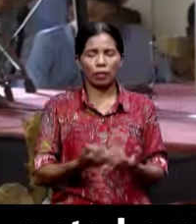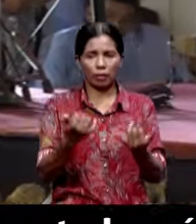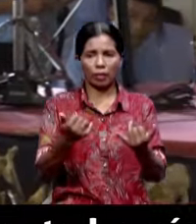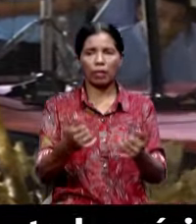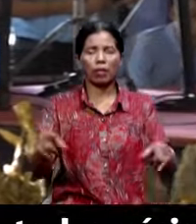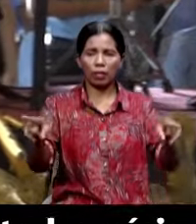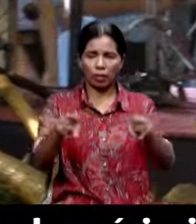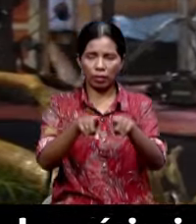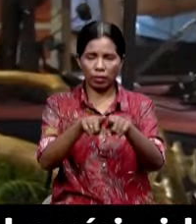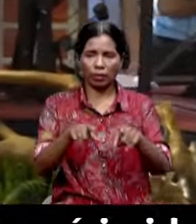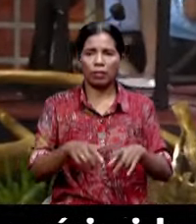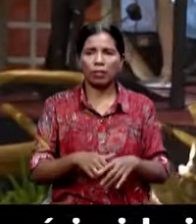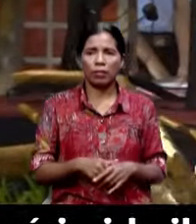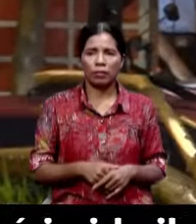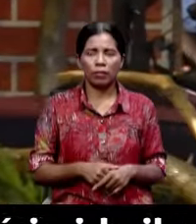Nem nessa